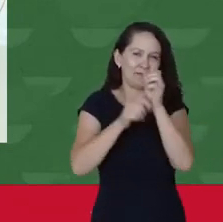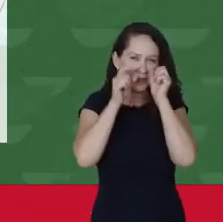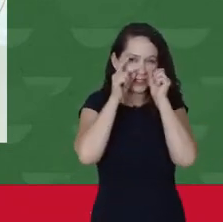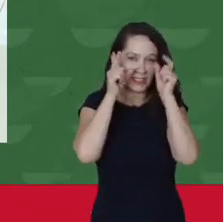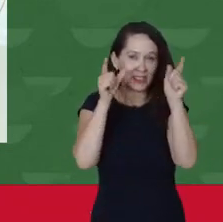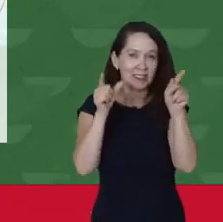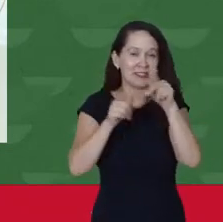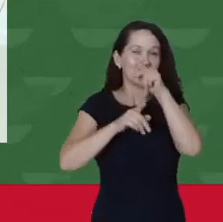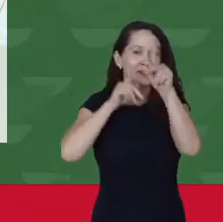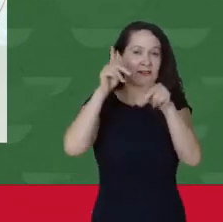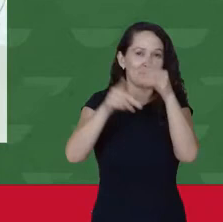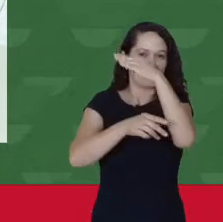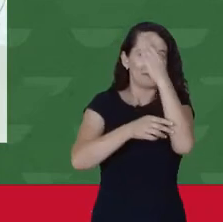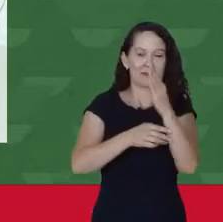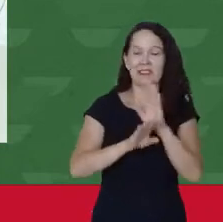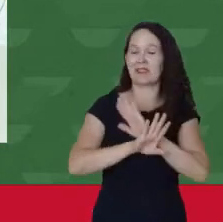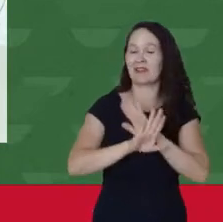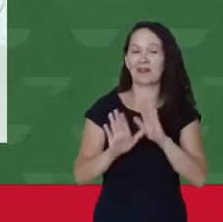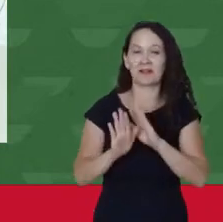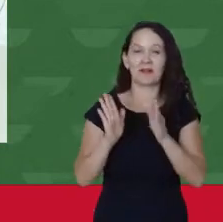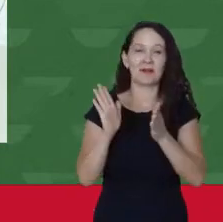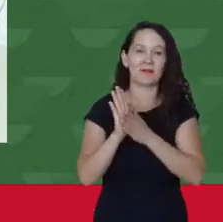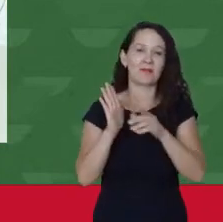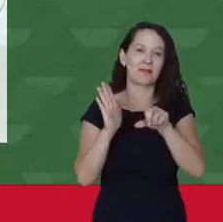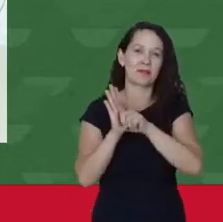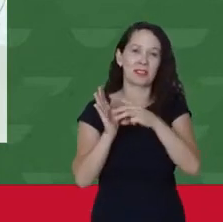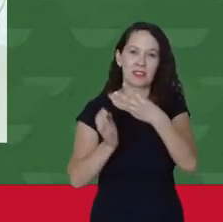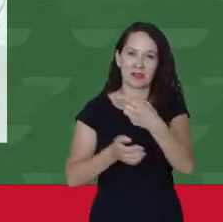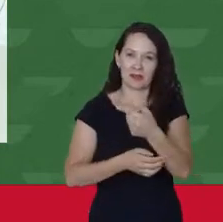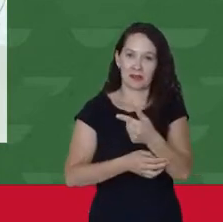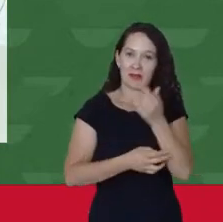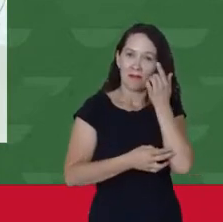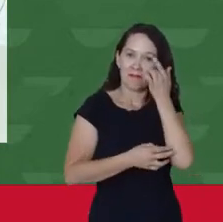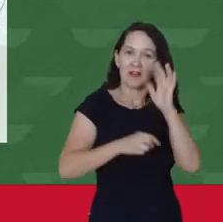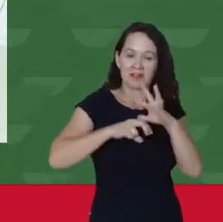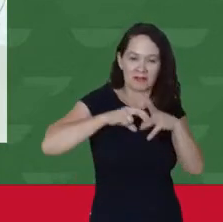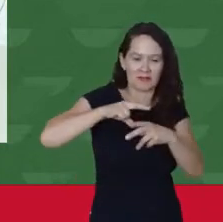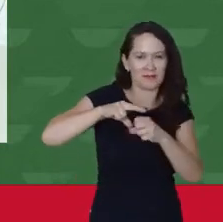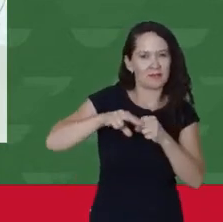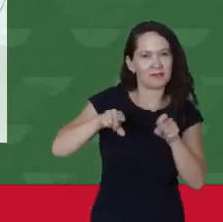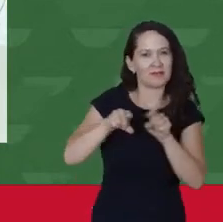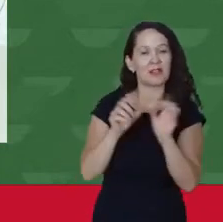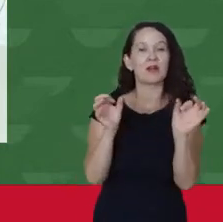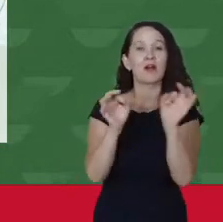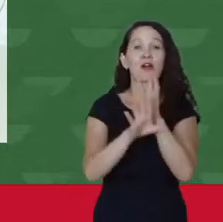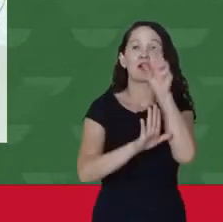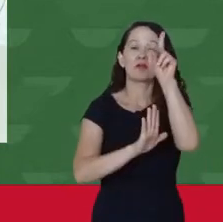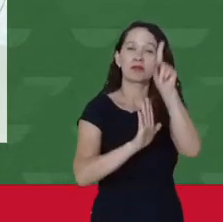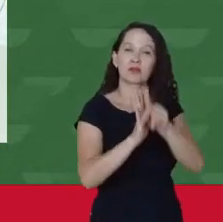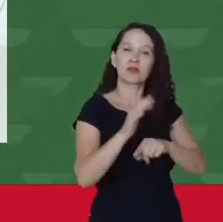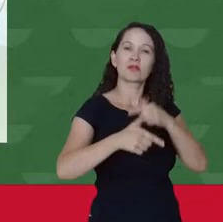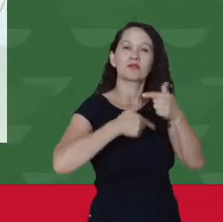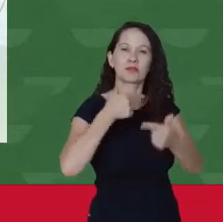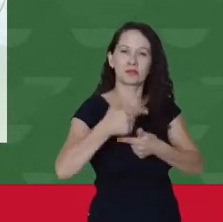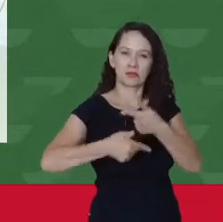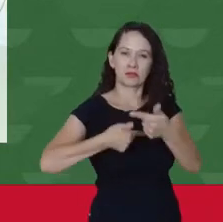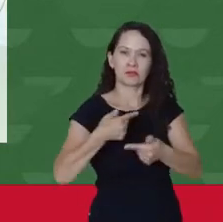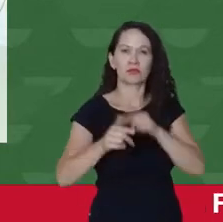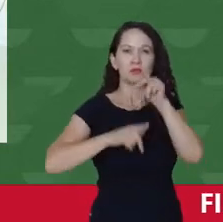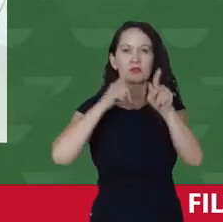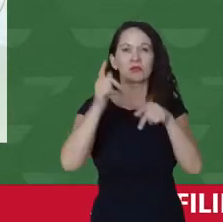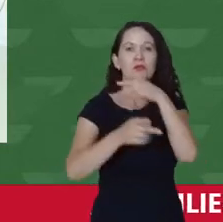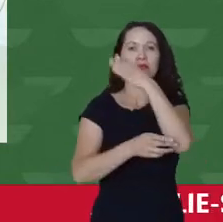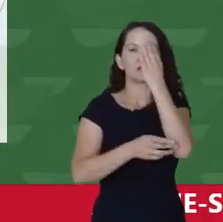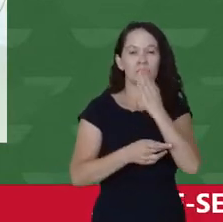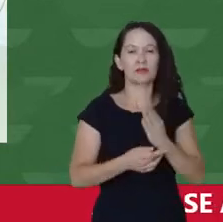dos brasileiros. A PEC 32 é a PEC que facilita a corrupção e que acaba com o direito dos trabalhadores e do povo